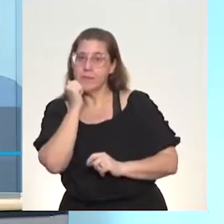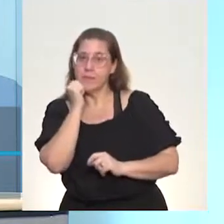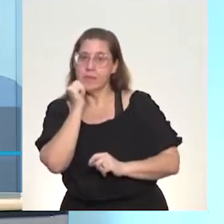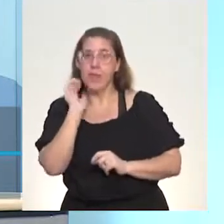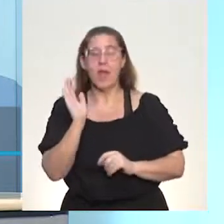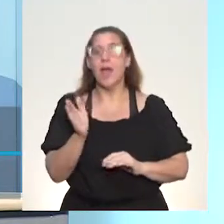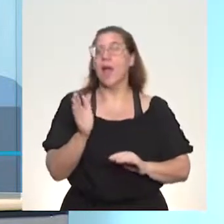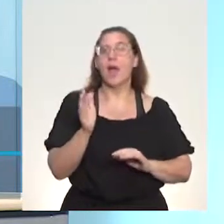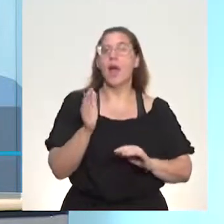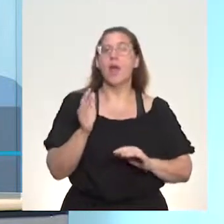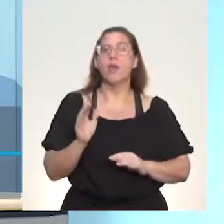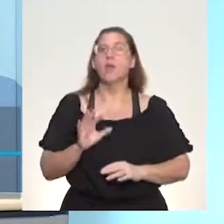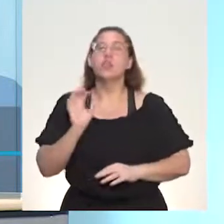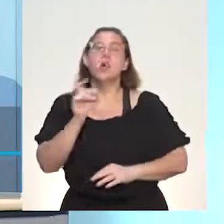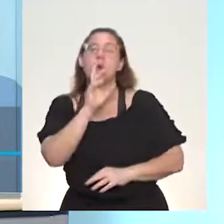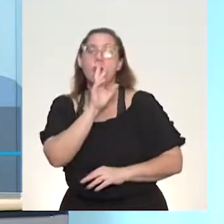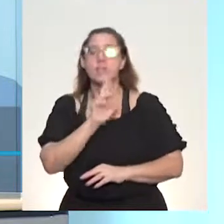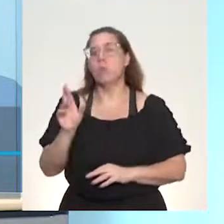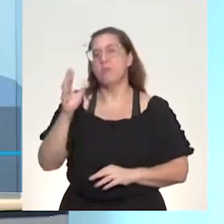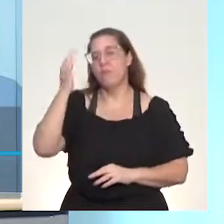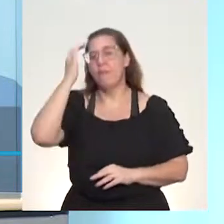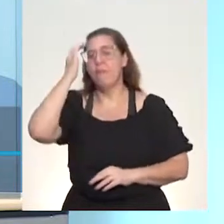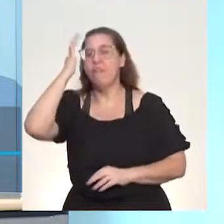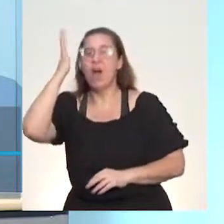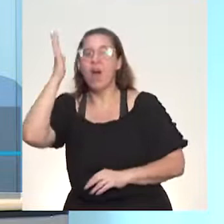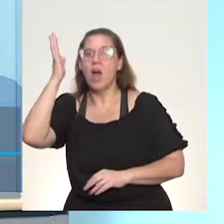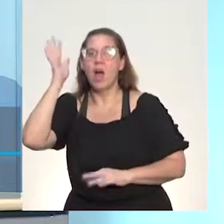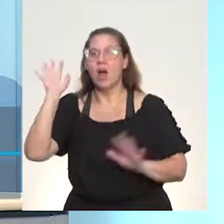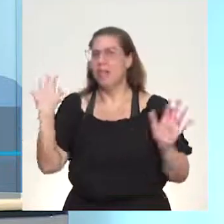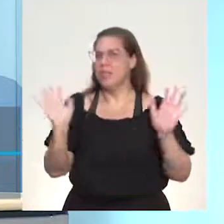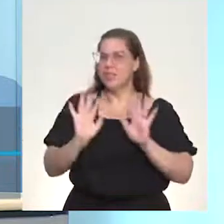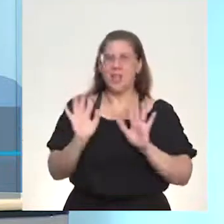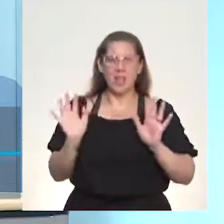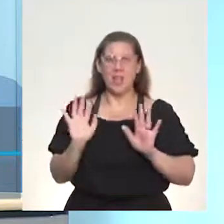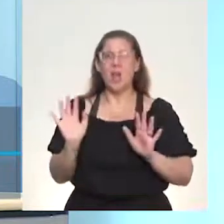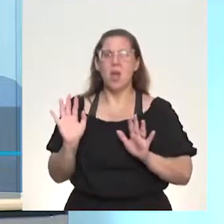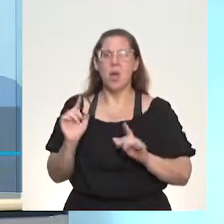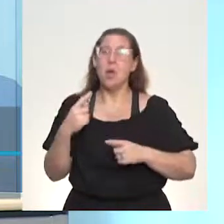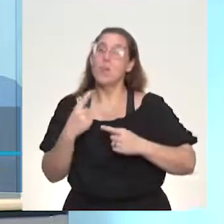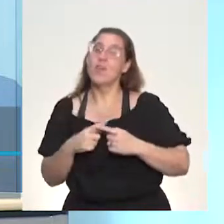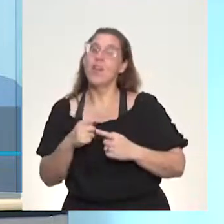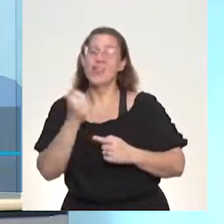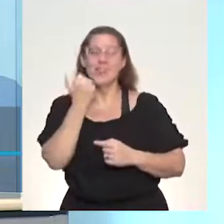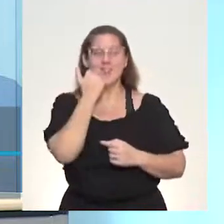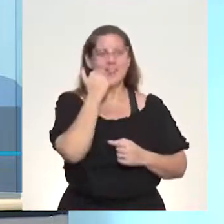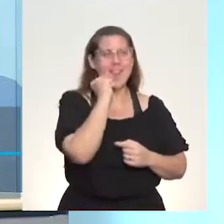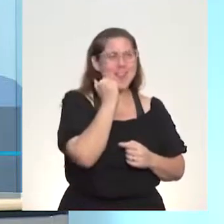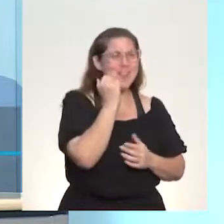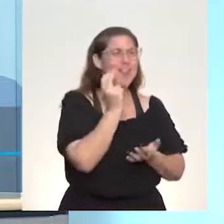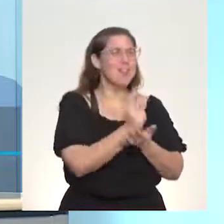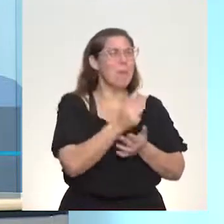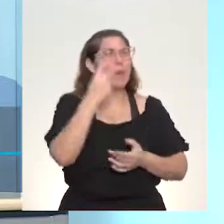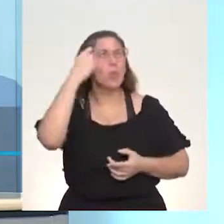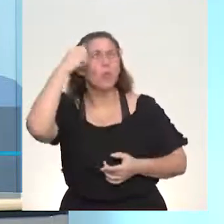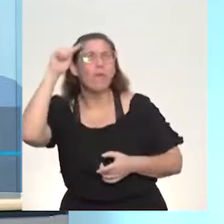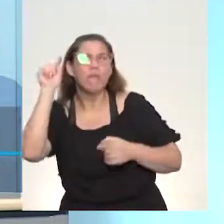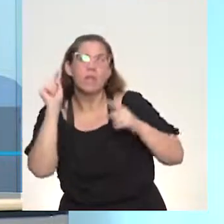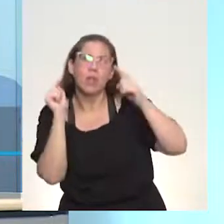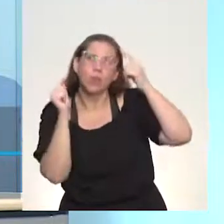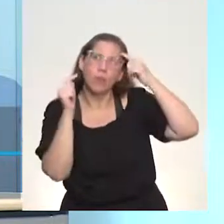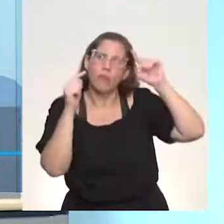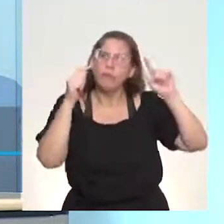ela não se contenta com respostas fáceis. O que move a ciência é a dúvida, o que move a ciência é o